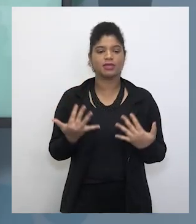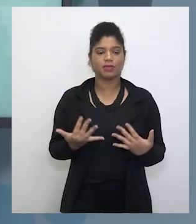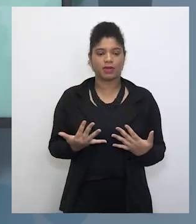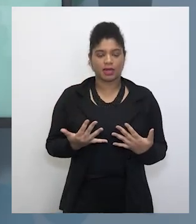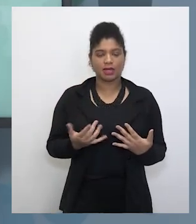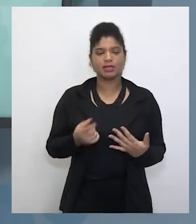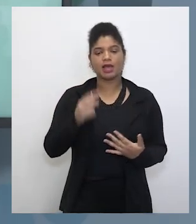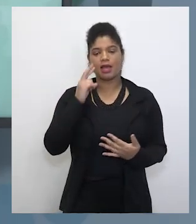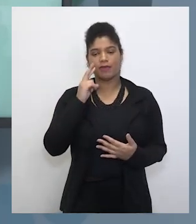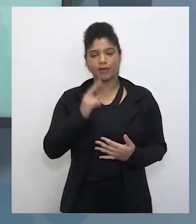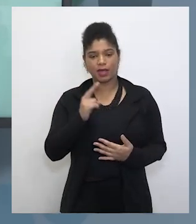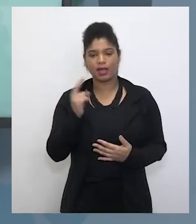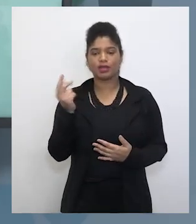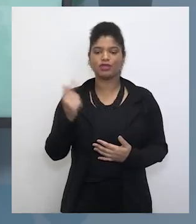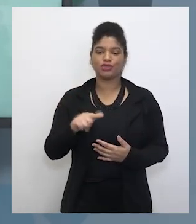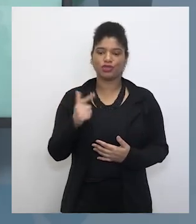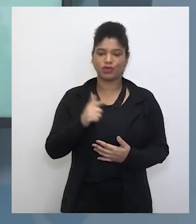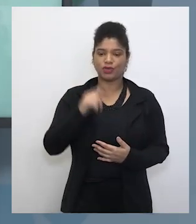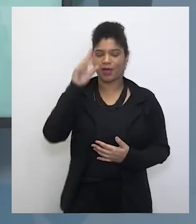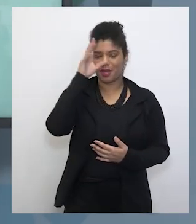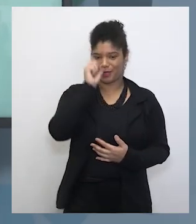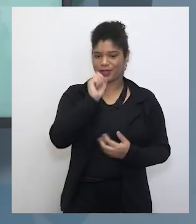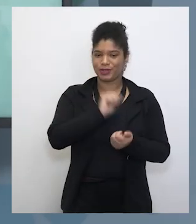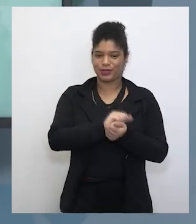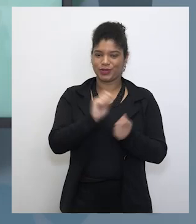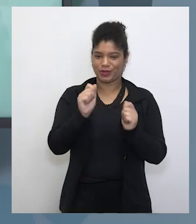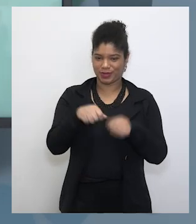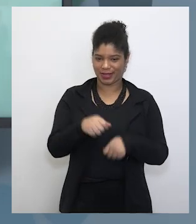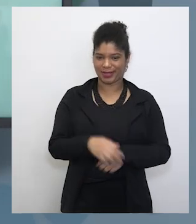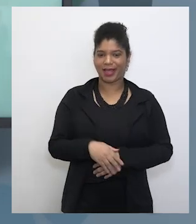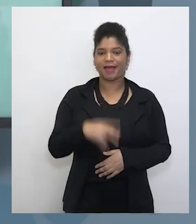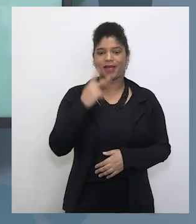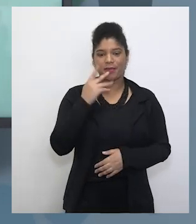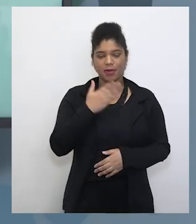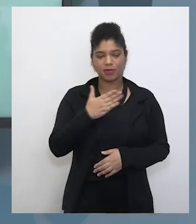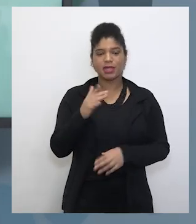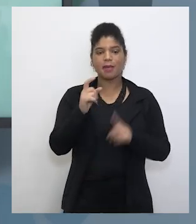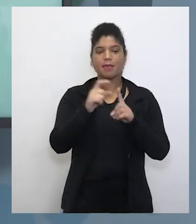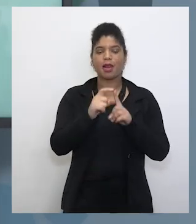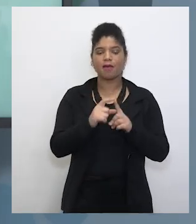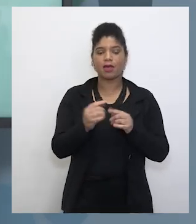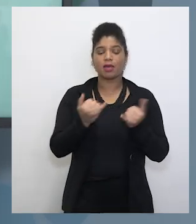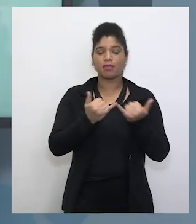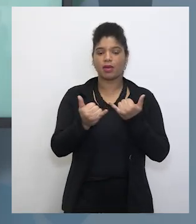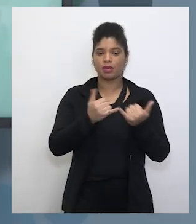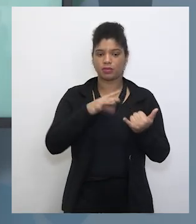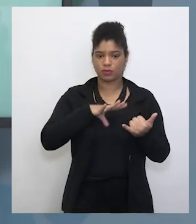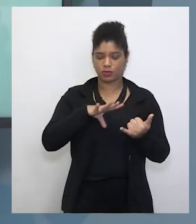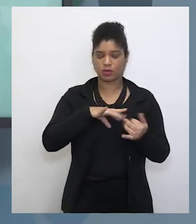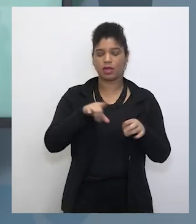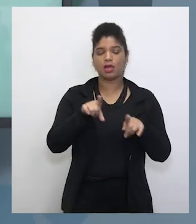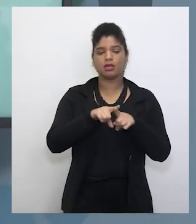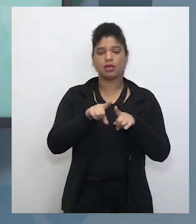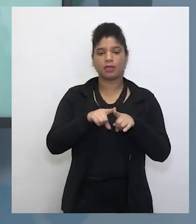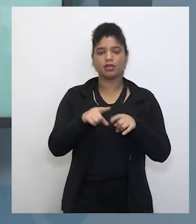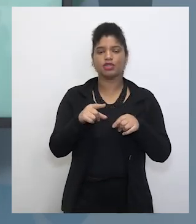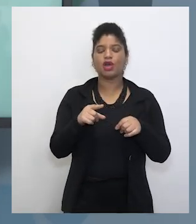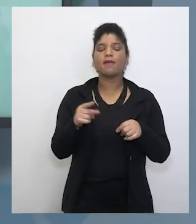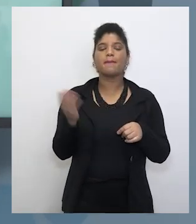e revendo e aprendendo junto, né? Então a gente vai falar um pouco de palavras cognatas, depois de tempo verbal. Quando o